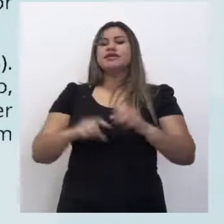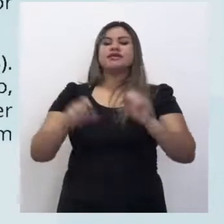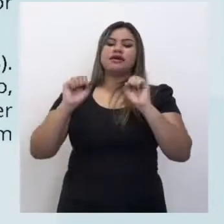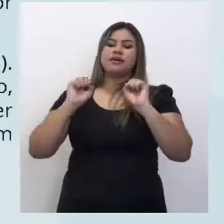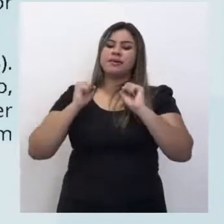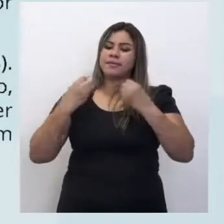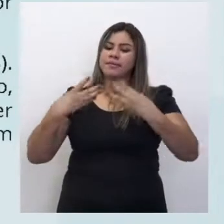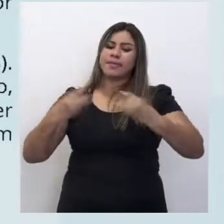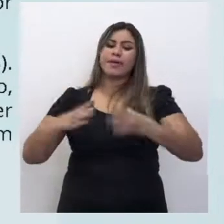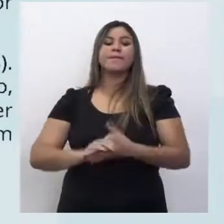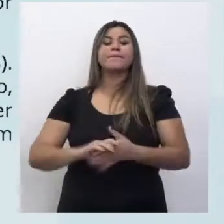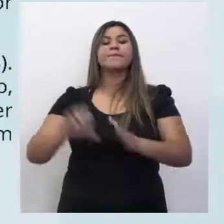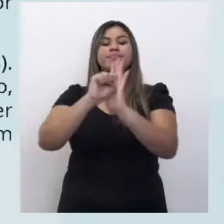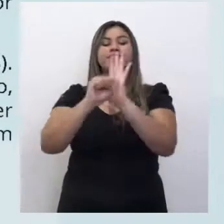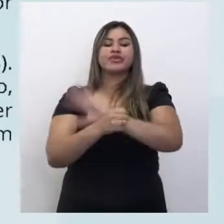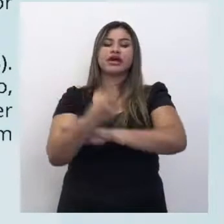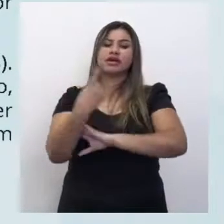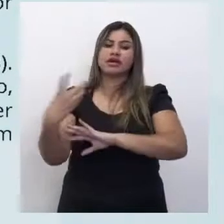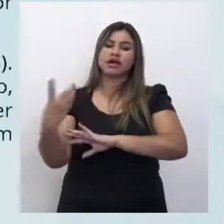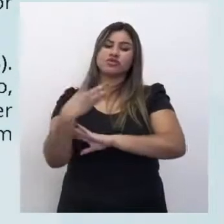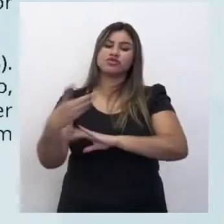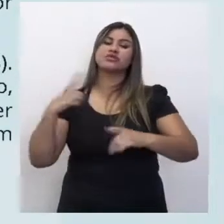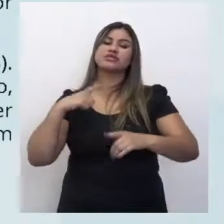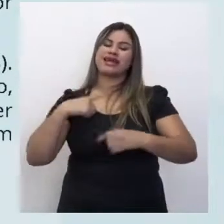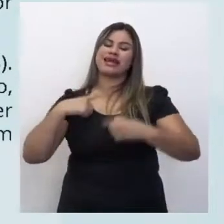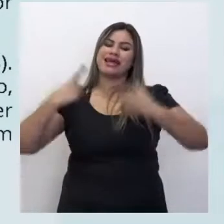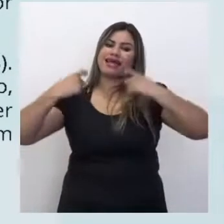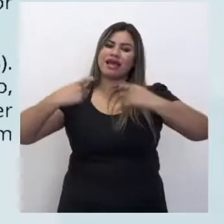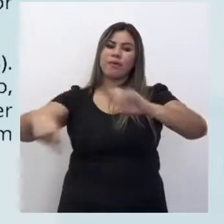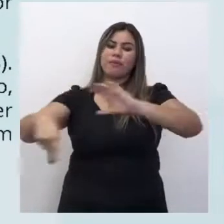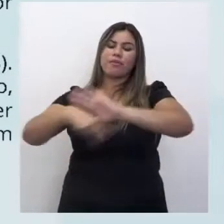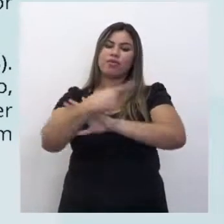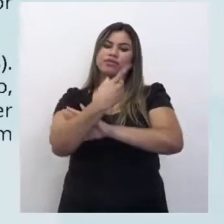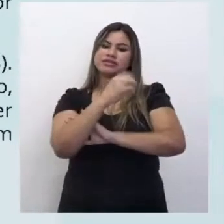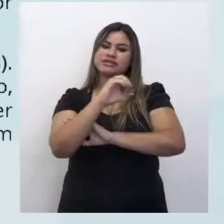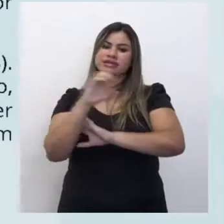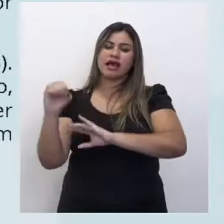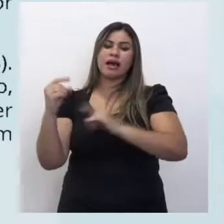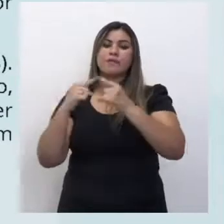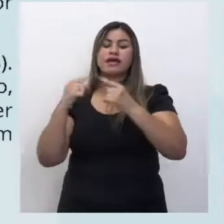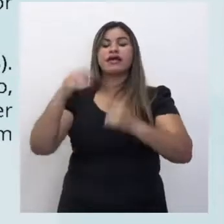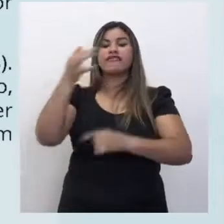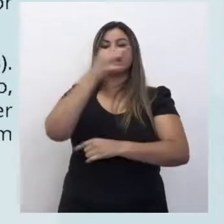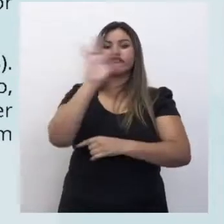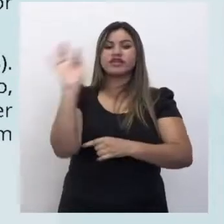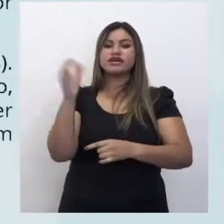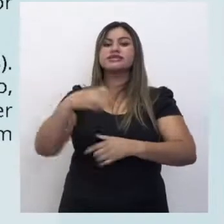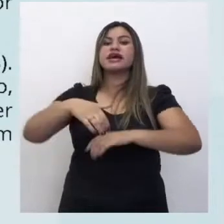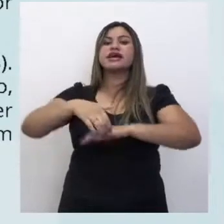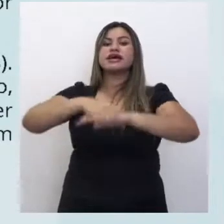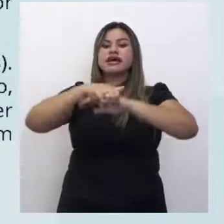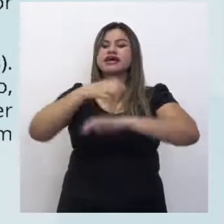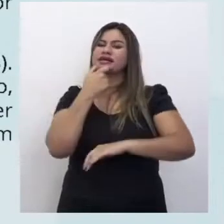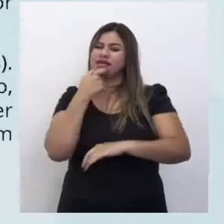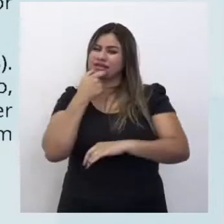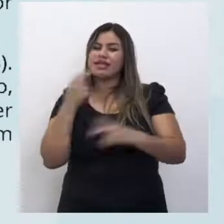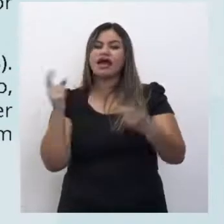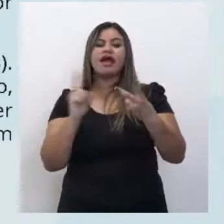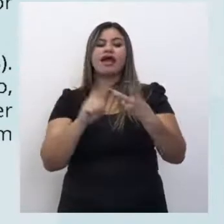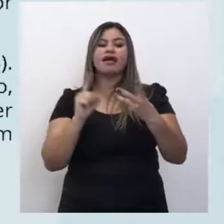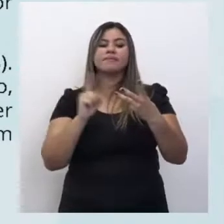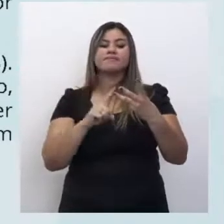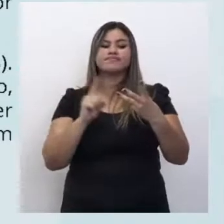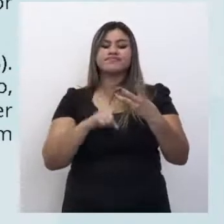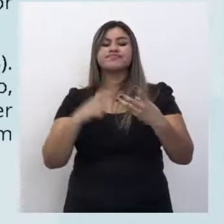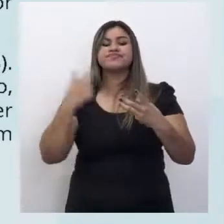século XIV nós temos a Guerra dos 100 Anos, né? Entre França e Inglaterra, e mais um evento que marca a rivalidade entre